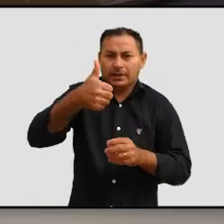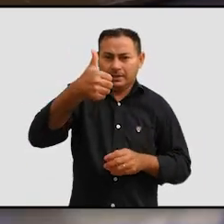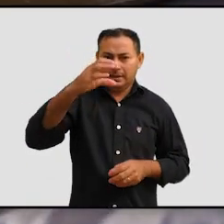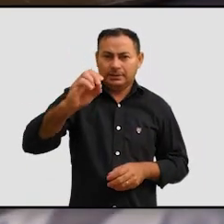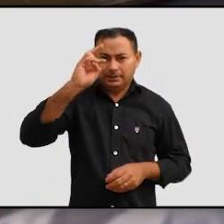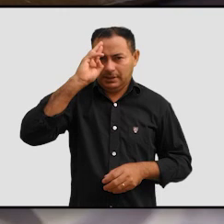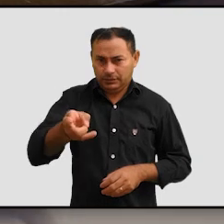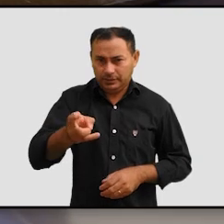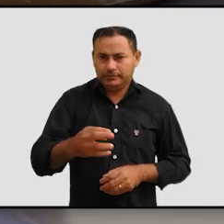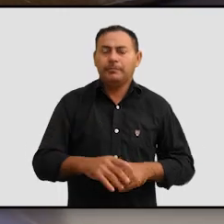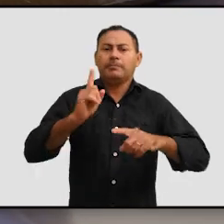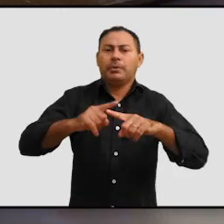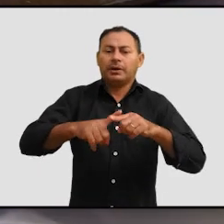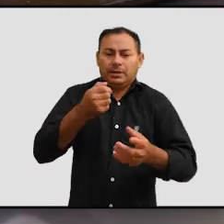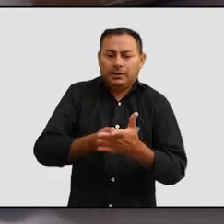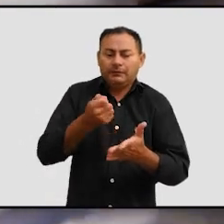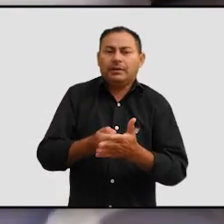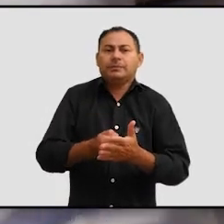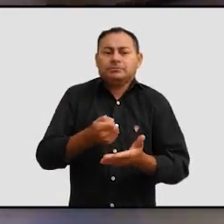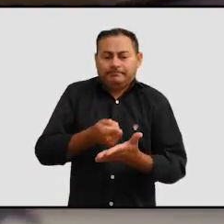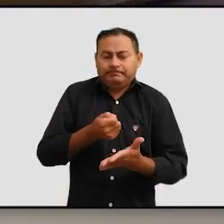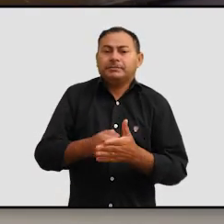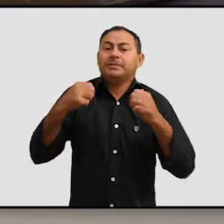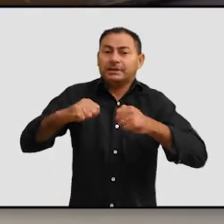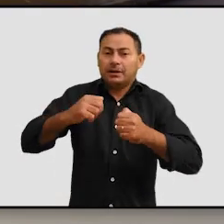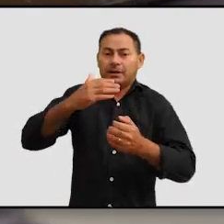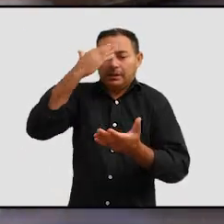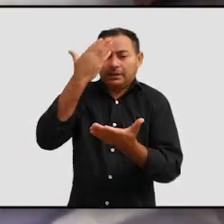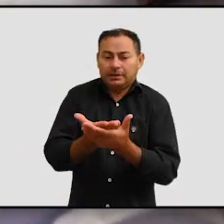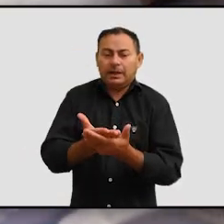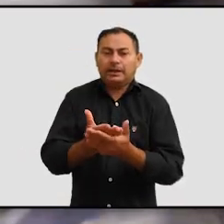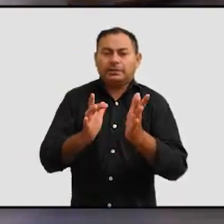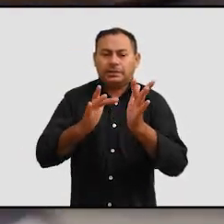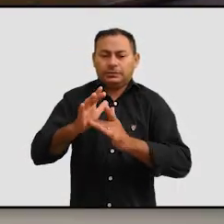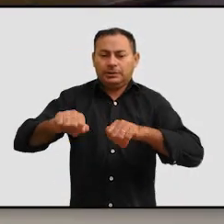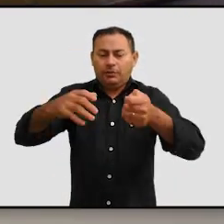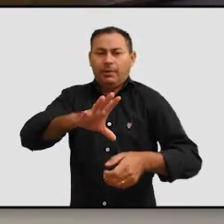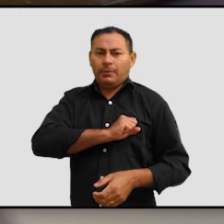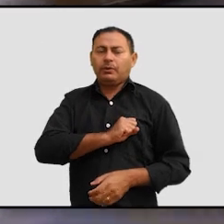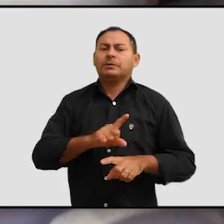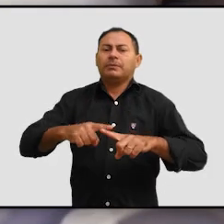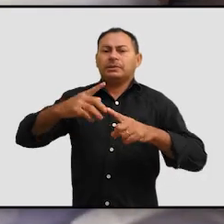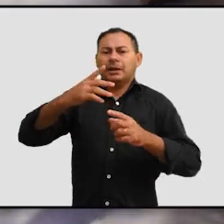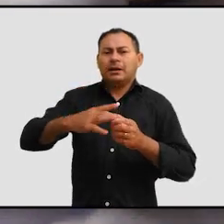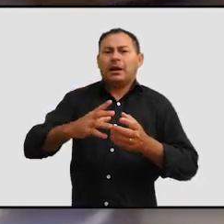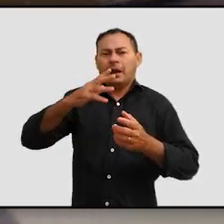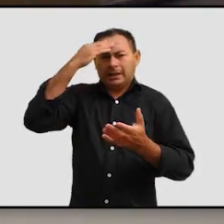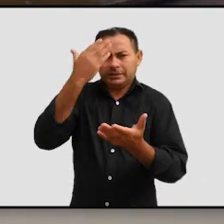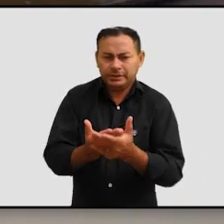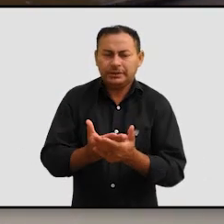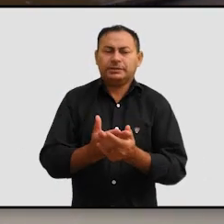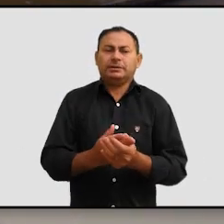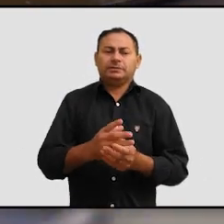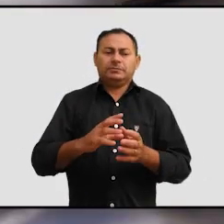as 10 razões por que devemos confessar o valor que Jesus deu ao amor e depois confesse esse valor de Jesus como